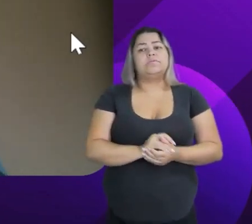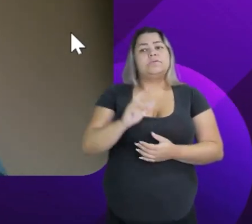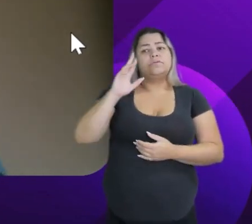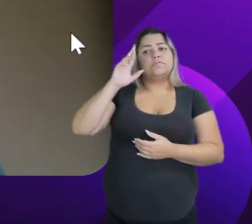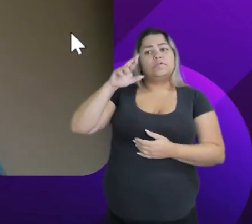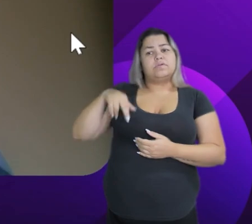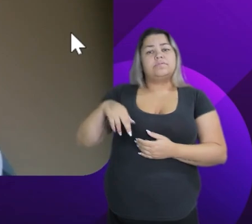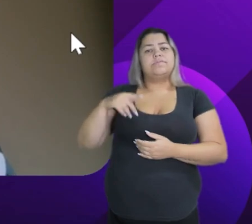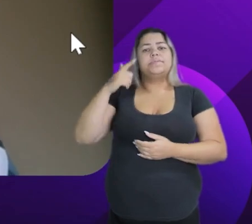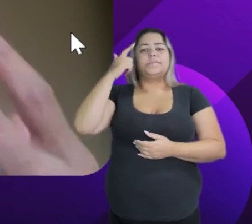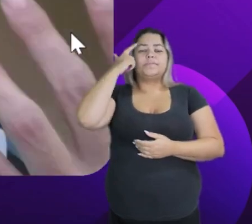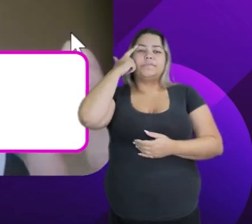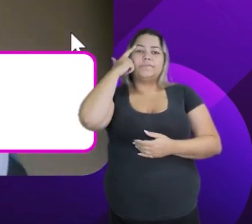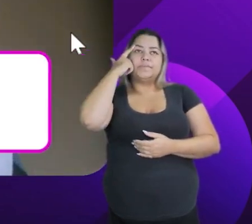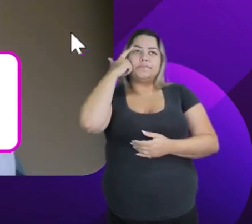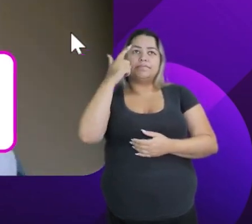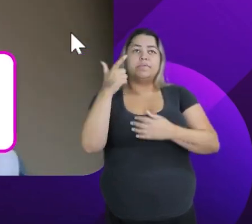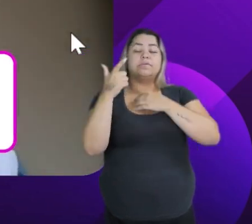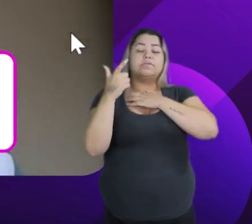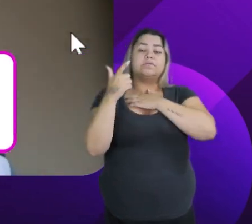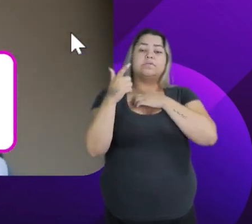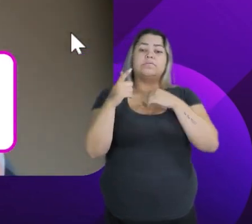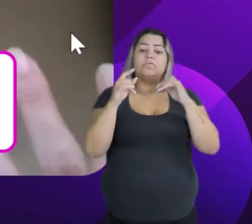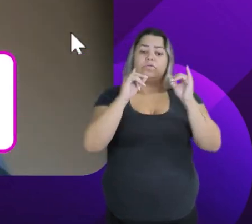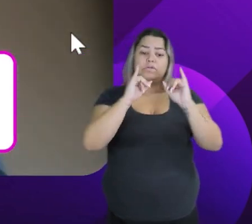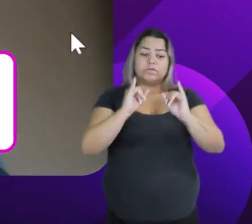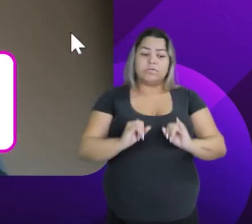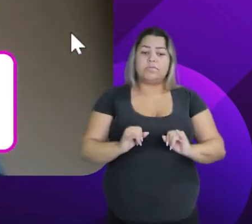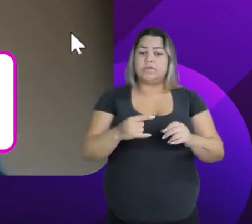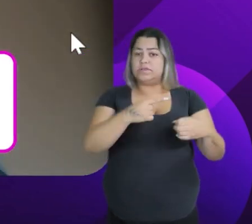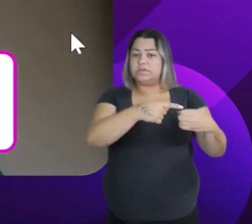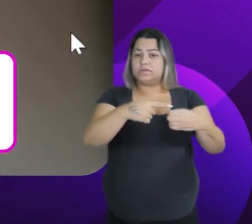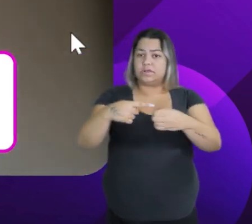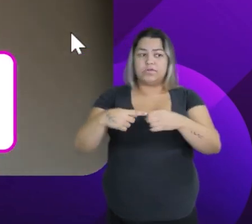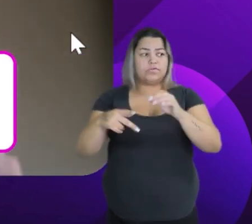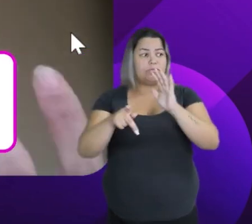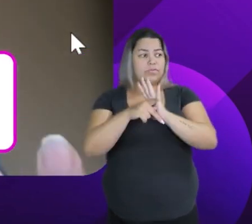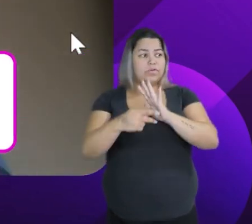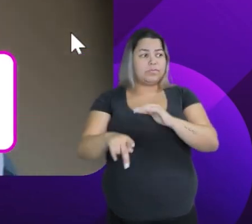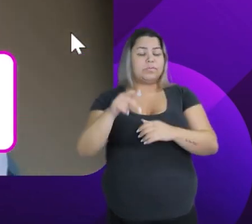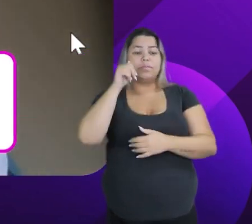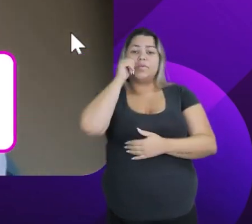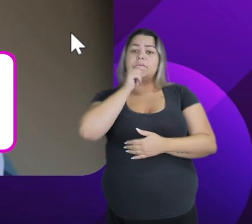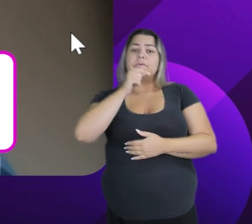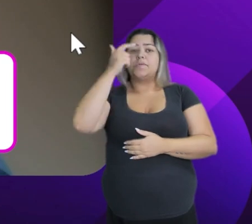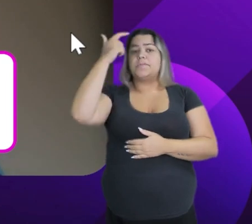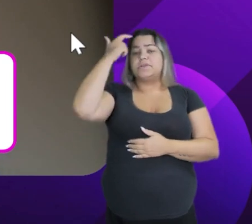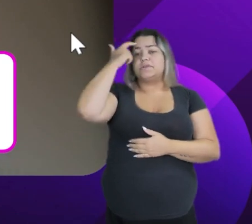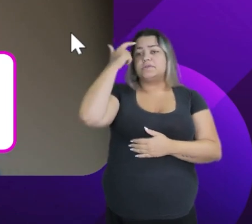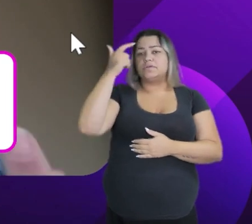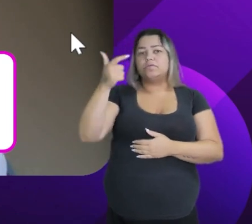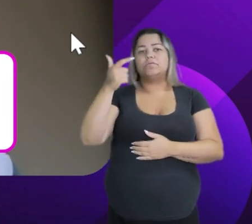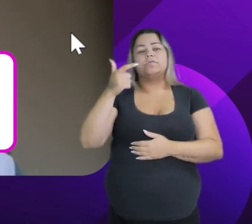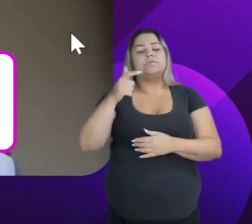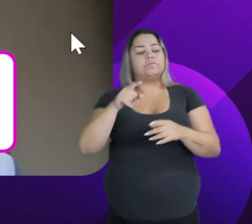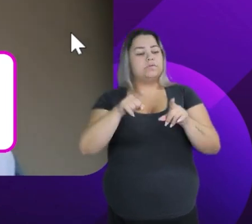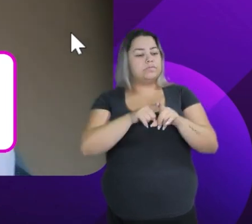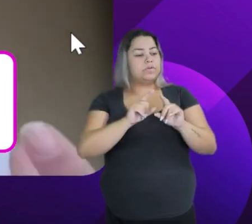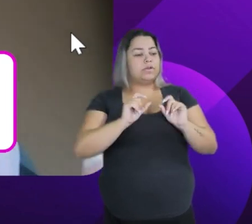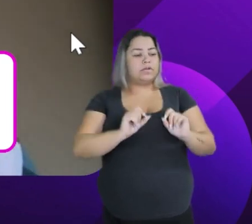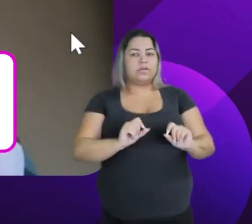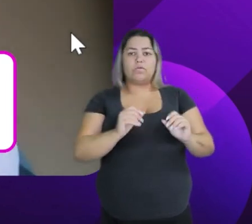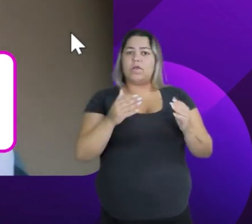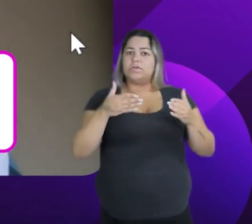a gente pensa, se eu fosse desenhar uma cidade para mulheres, né? E pensando nessa questão do desenho à cidade no